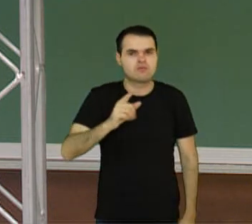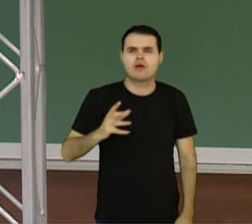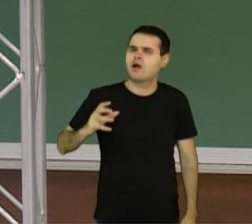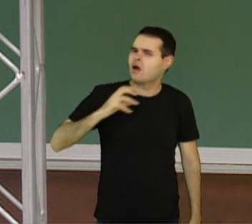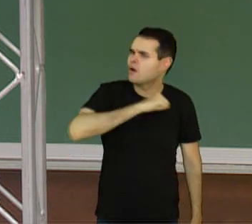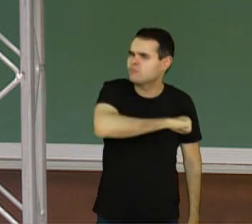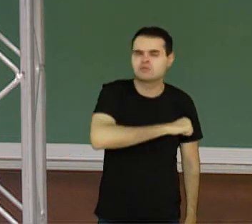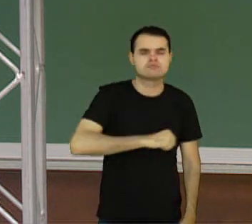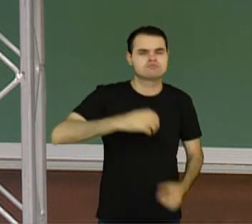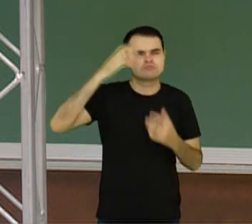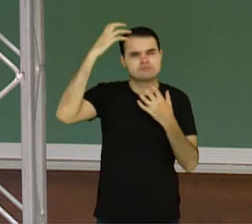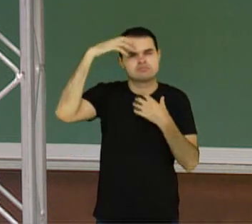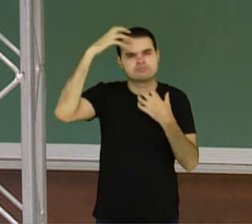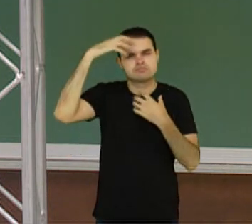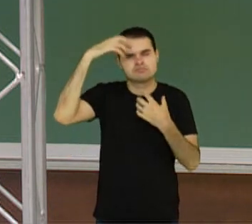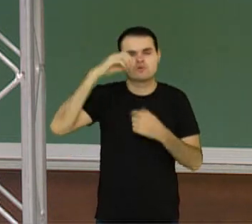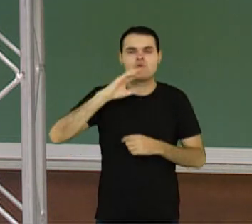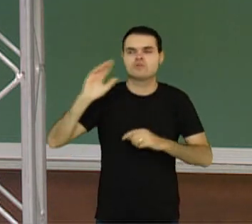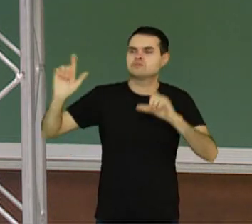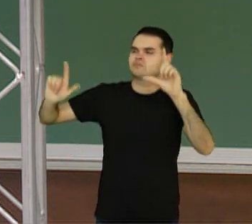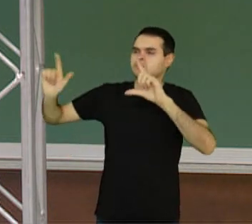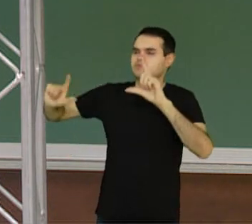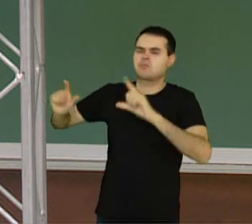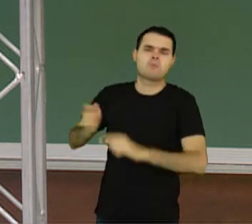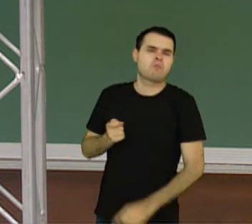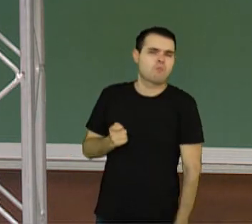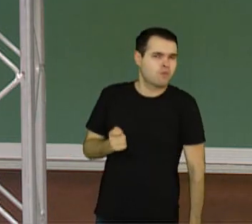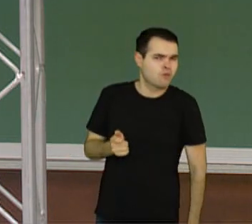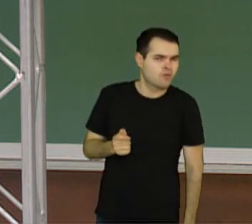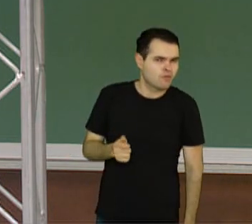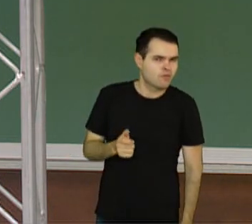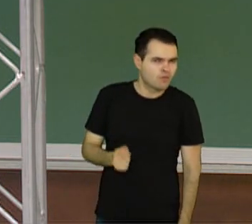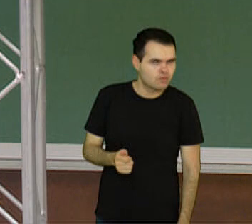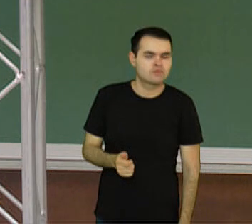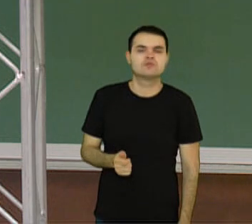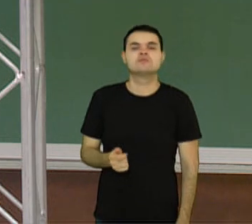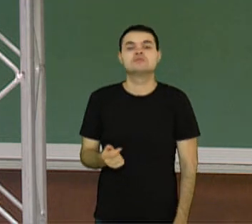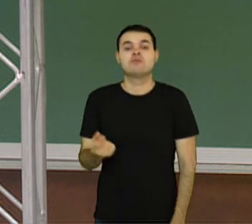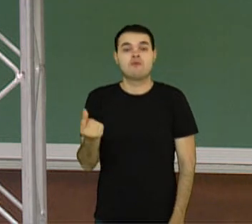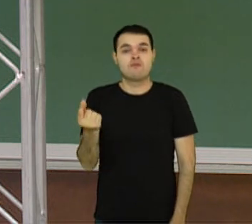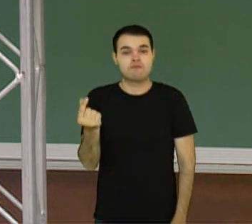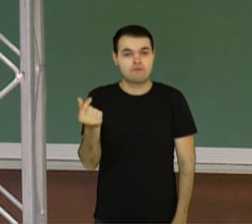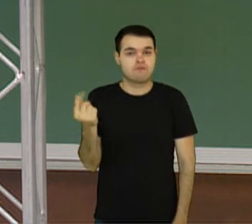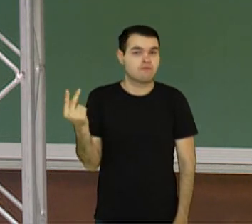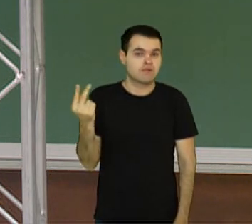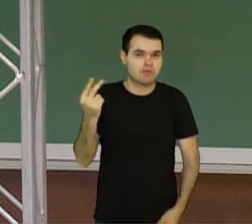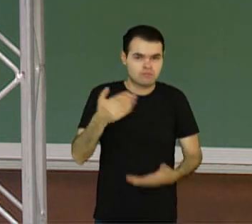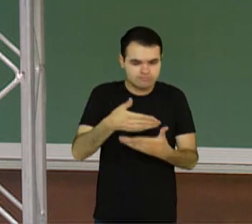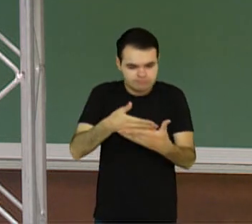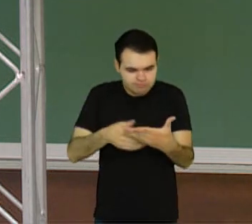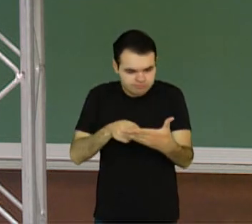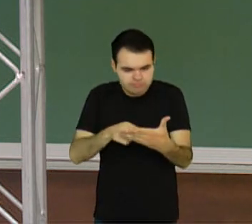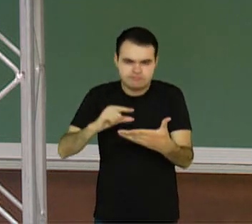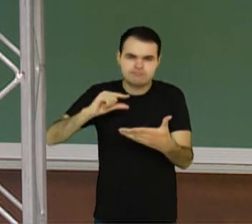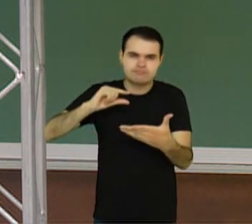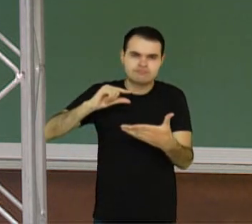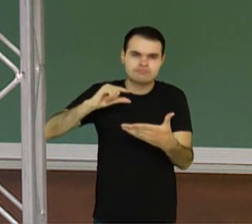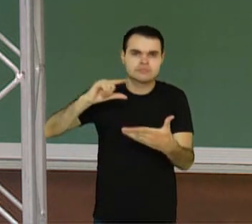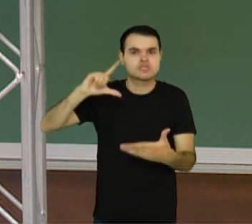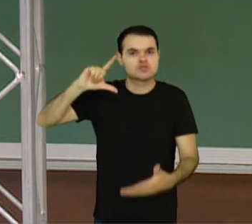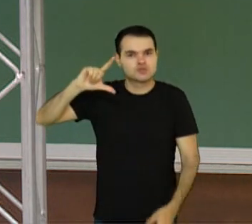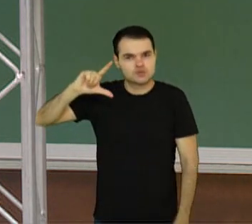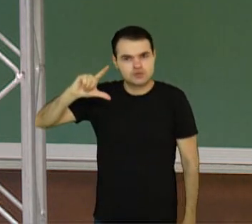usar tanto a televisão, por exemplo, você vai diminuir o consumo de energia.